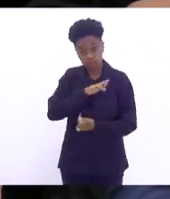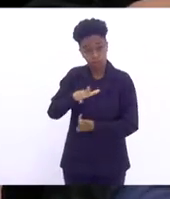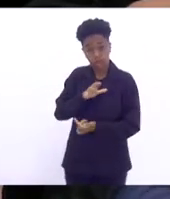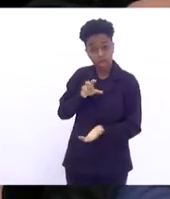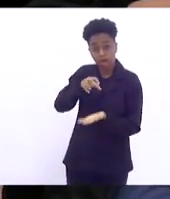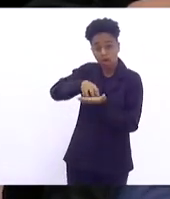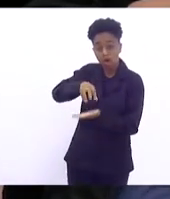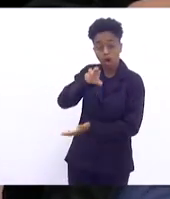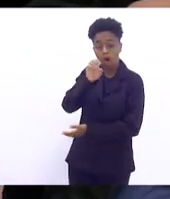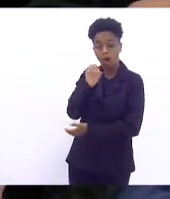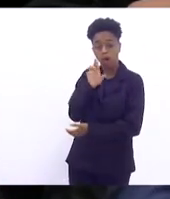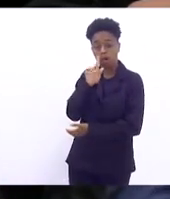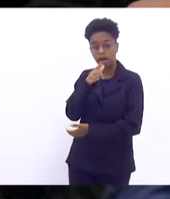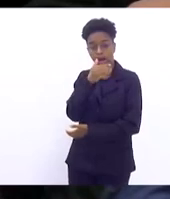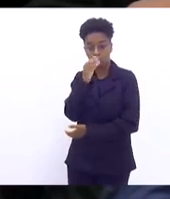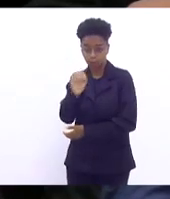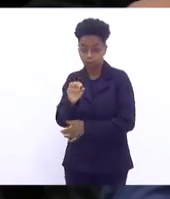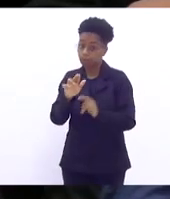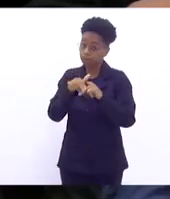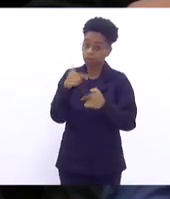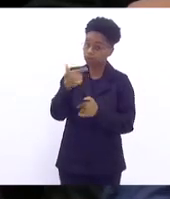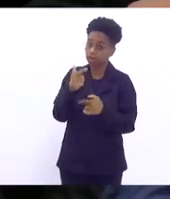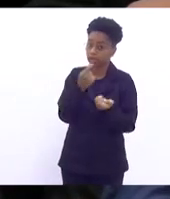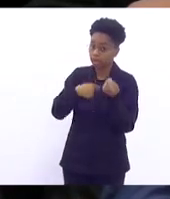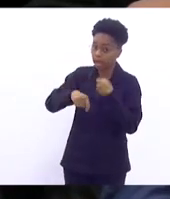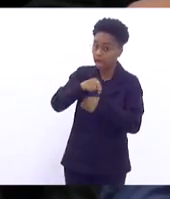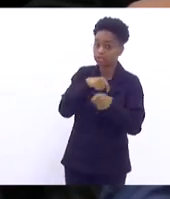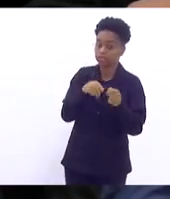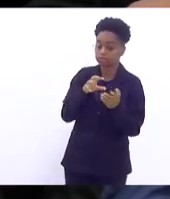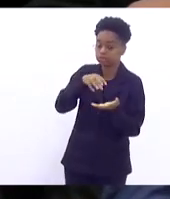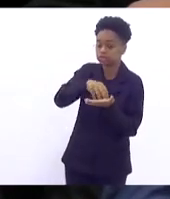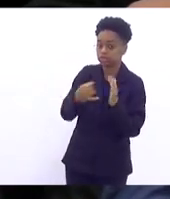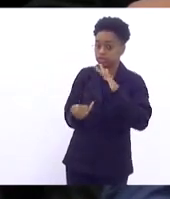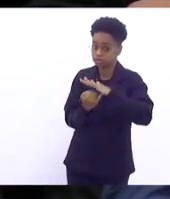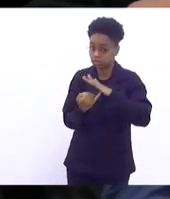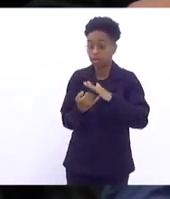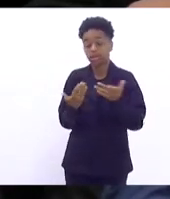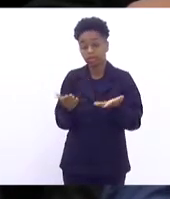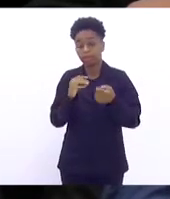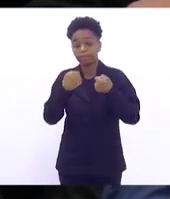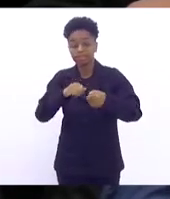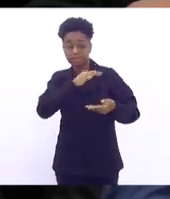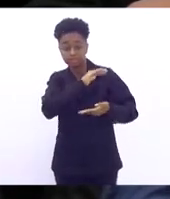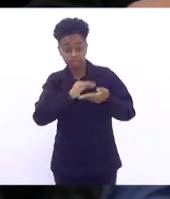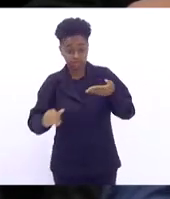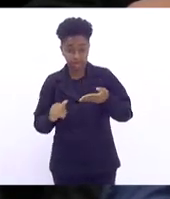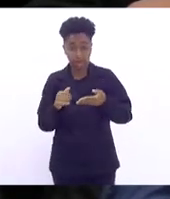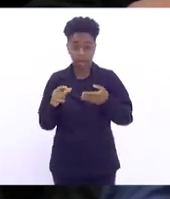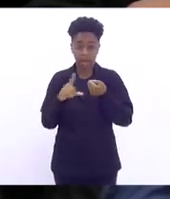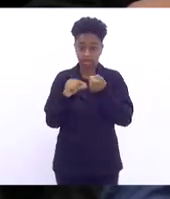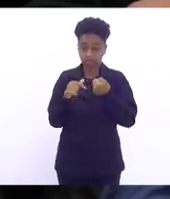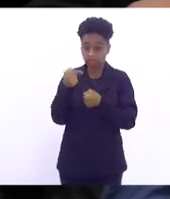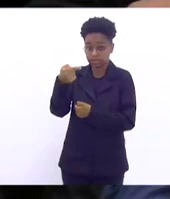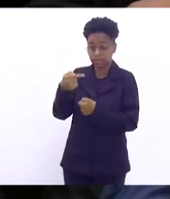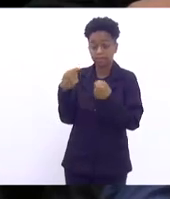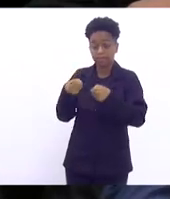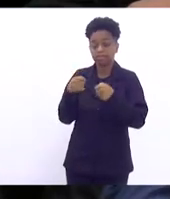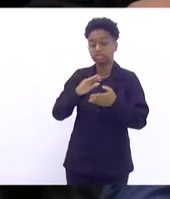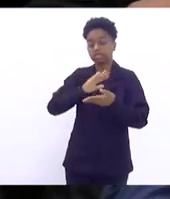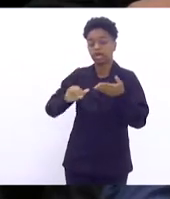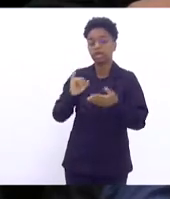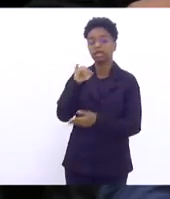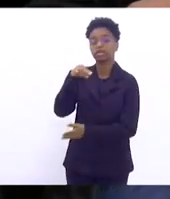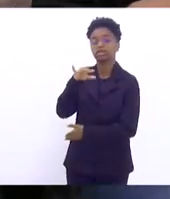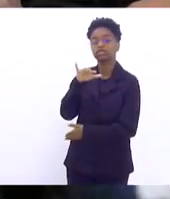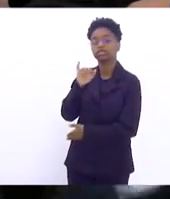existe estrutura administrativa e aí eu acho que Inclusive a gente tem que suprimir aqui no artigo 7º inciso 3º composição é a administração